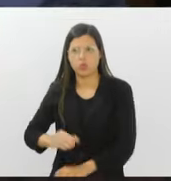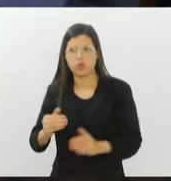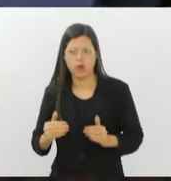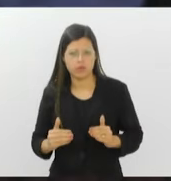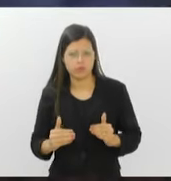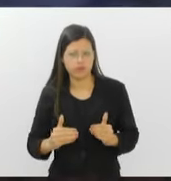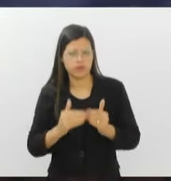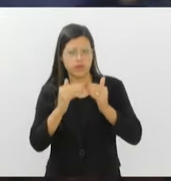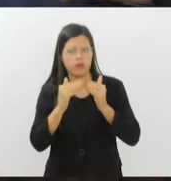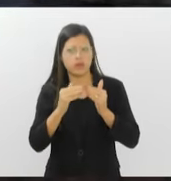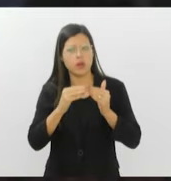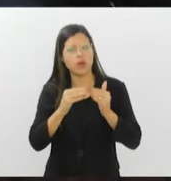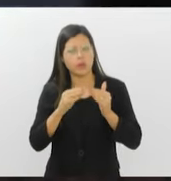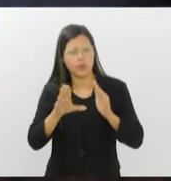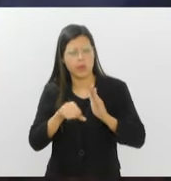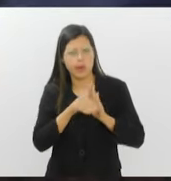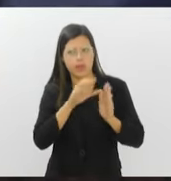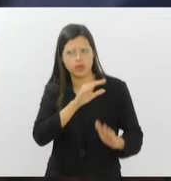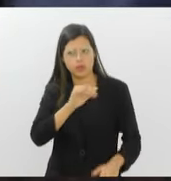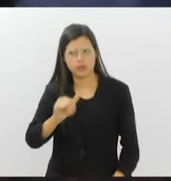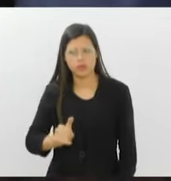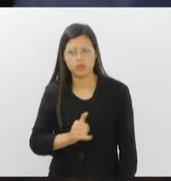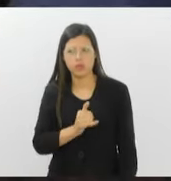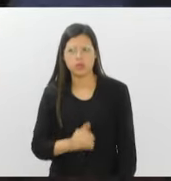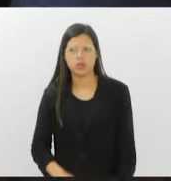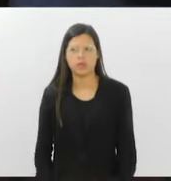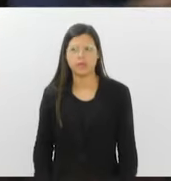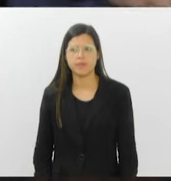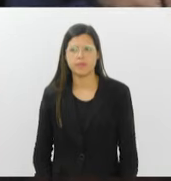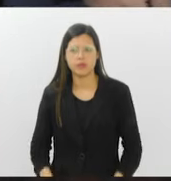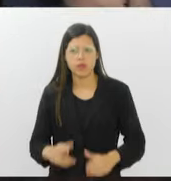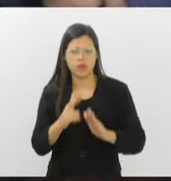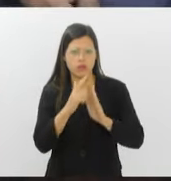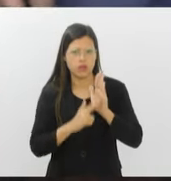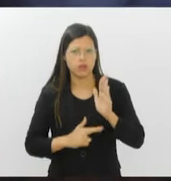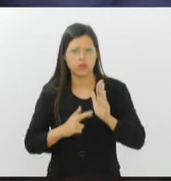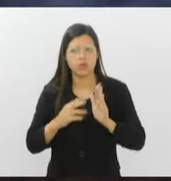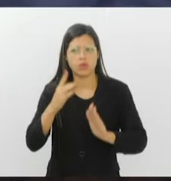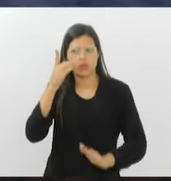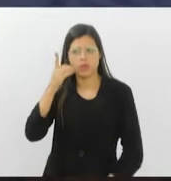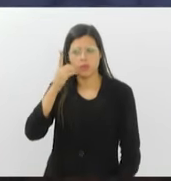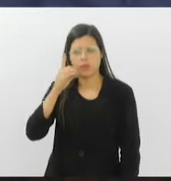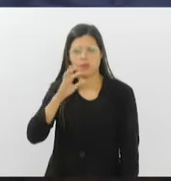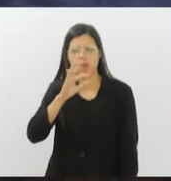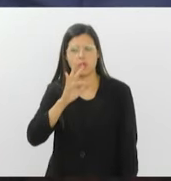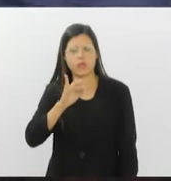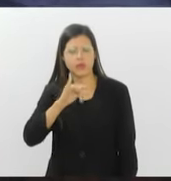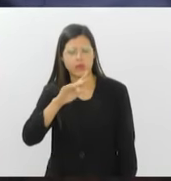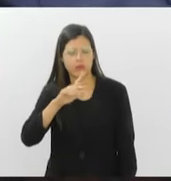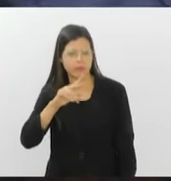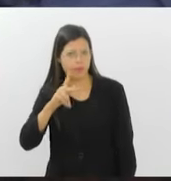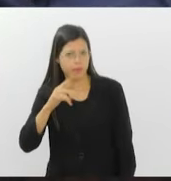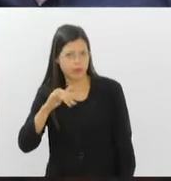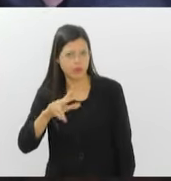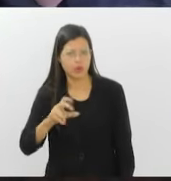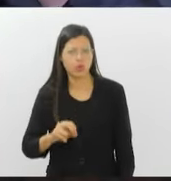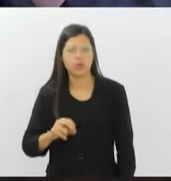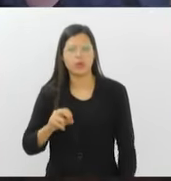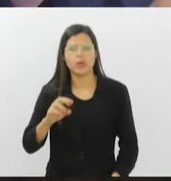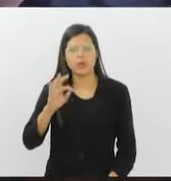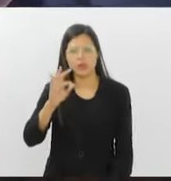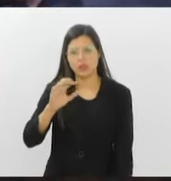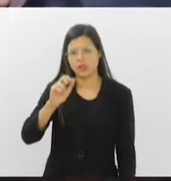emenda da Comissão de Constituição e Justiça. Relatores, deputados Felipinho Raves e Tande Vieira.